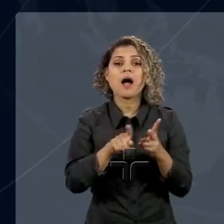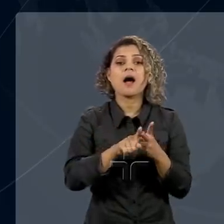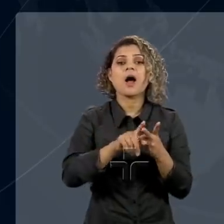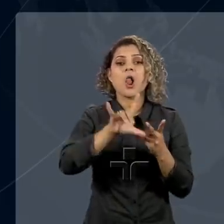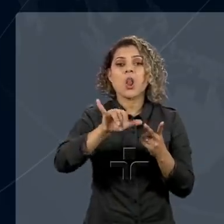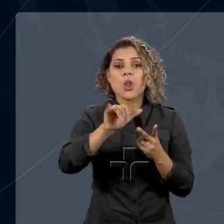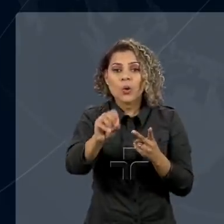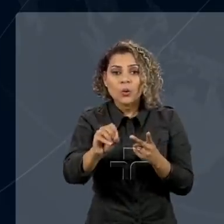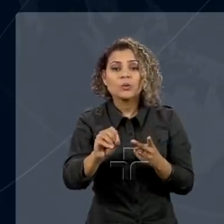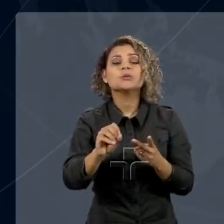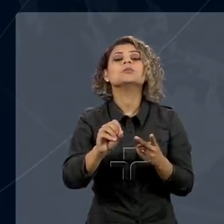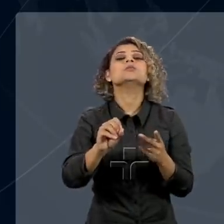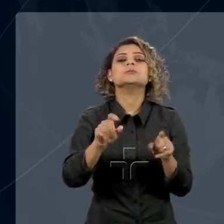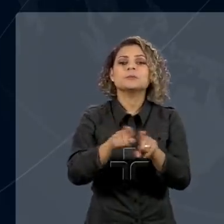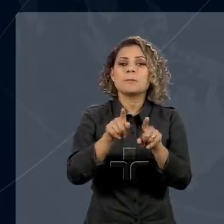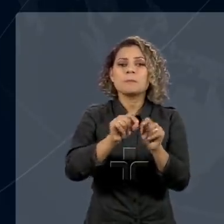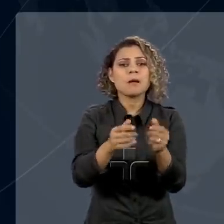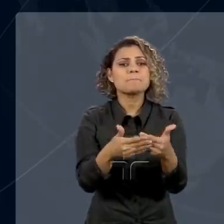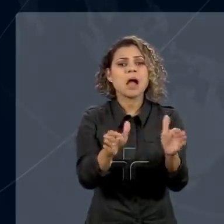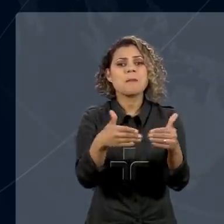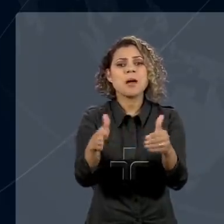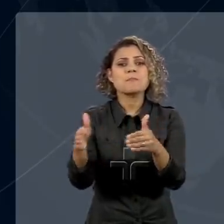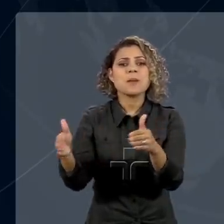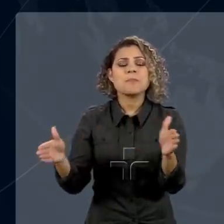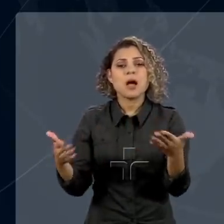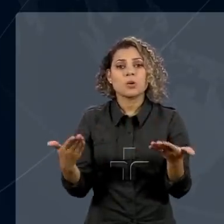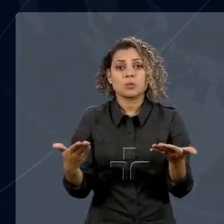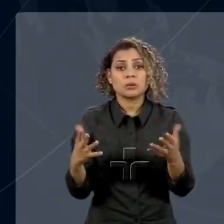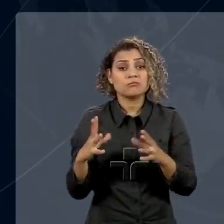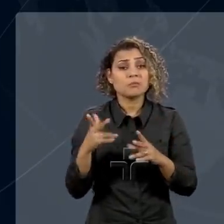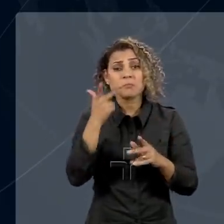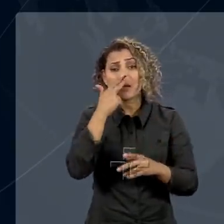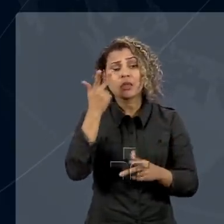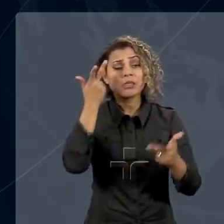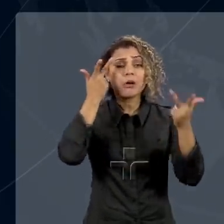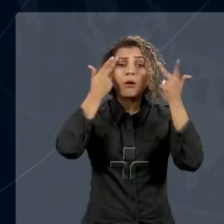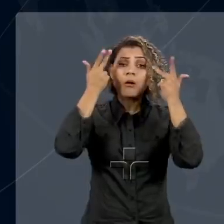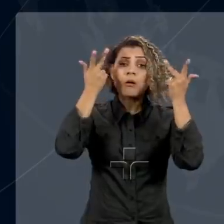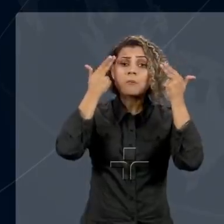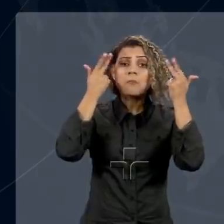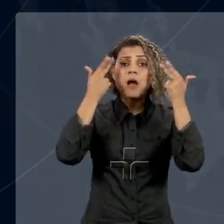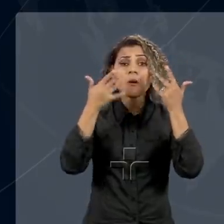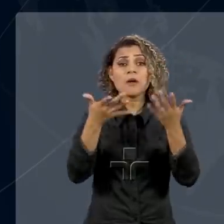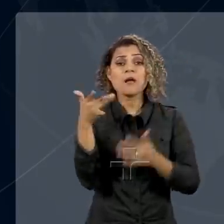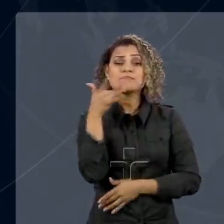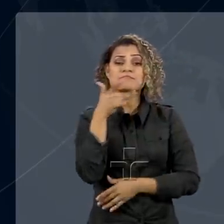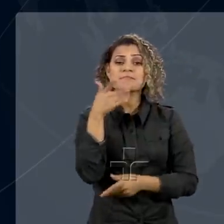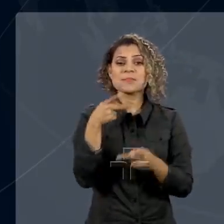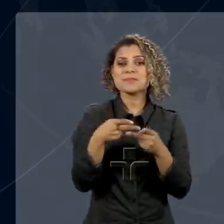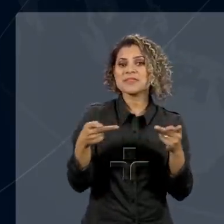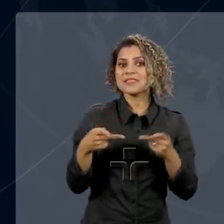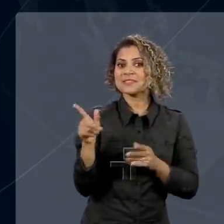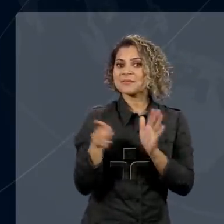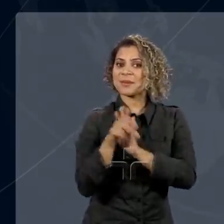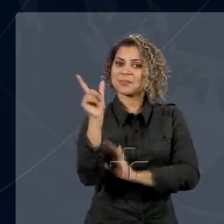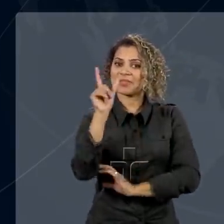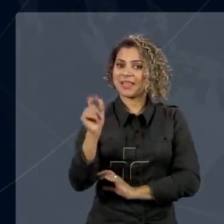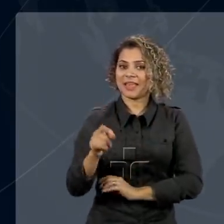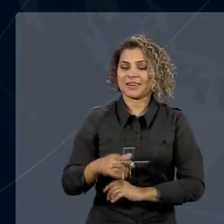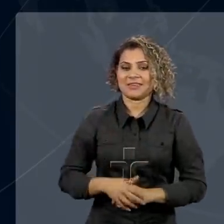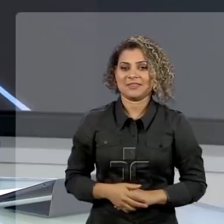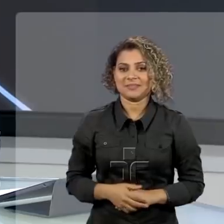permanecem abertos. E, pelo jeito, nada parece afetar quem aprecia uma boa pizza italiana.